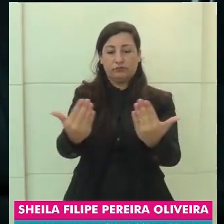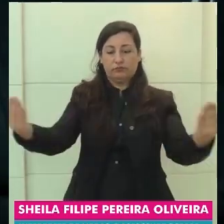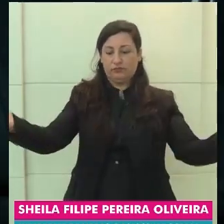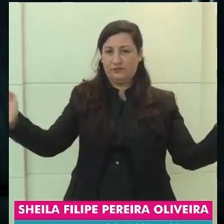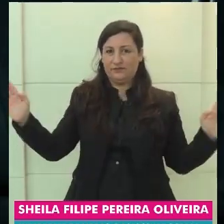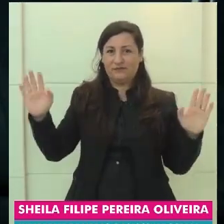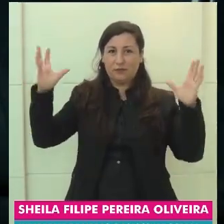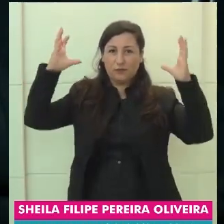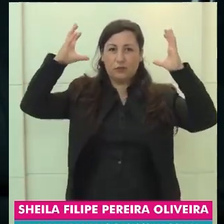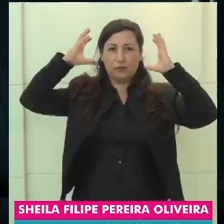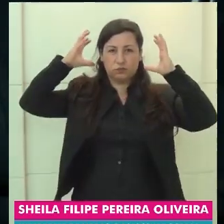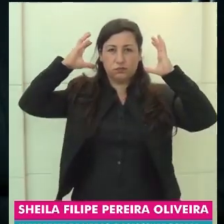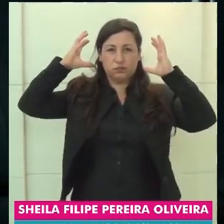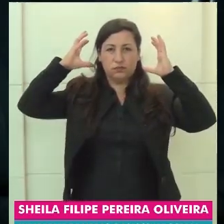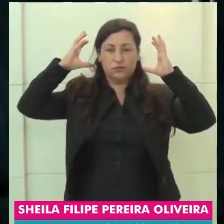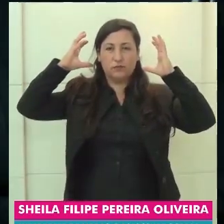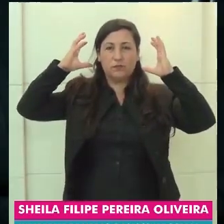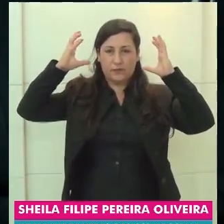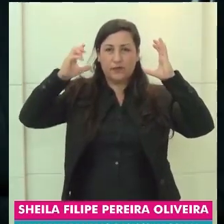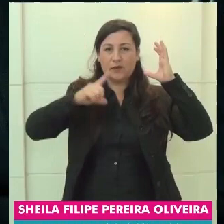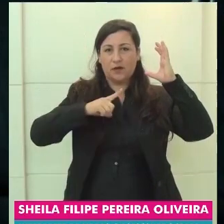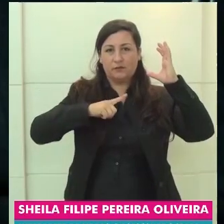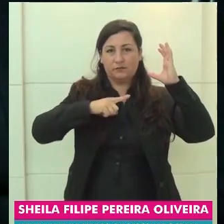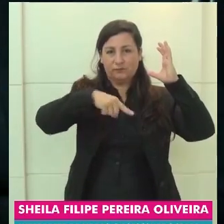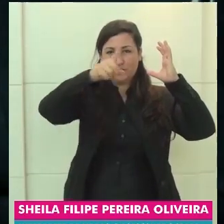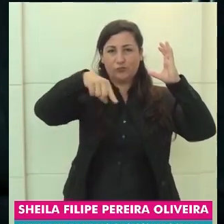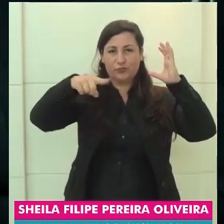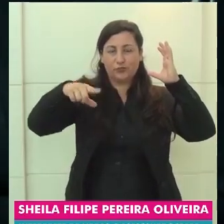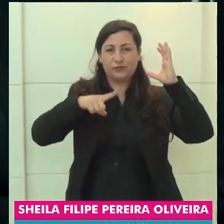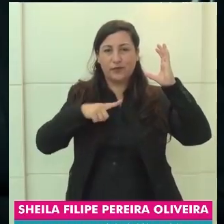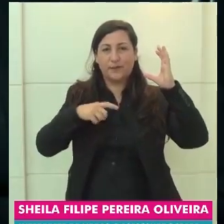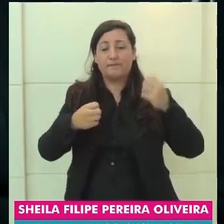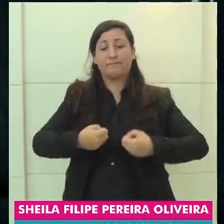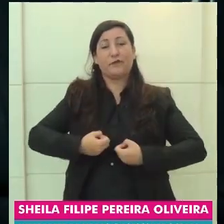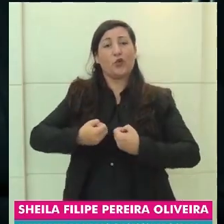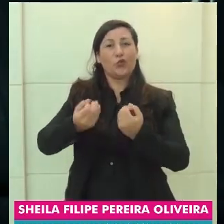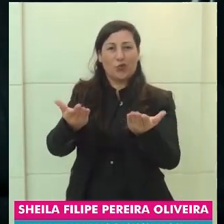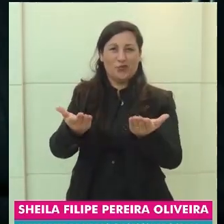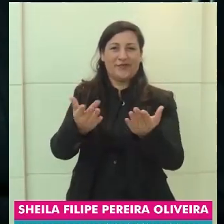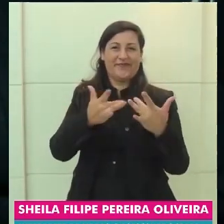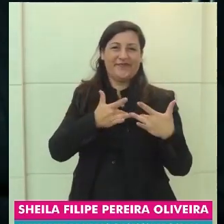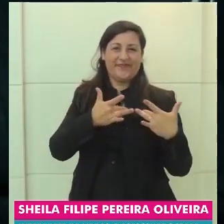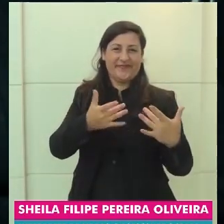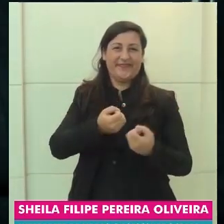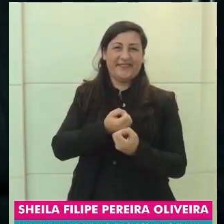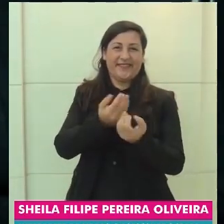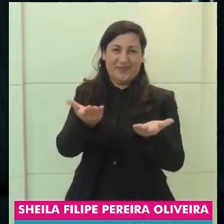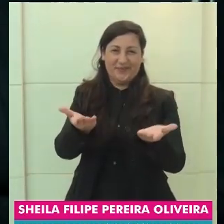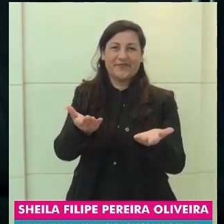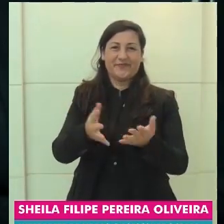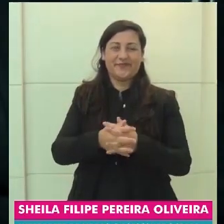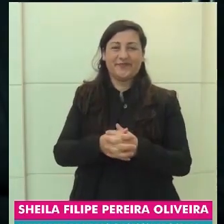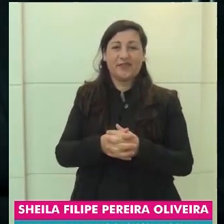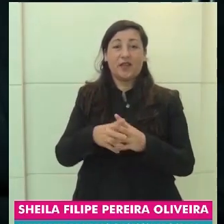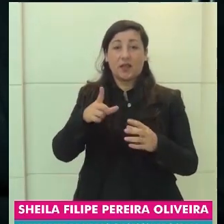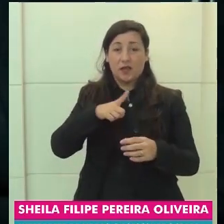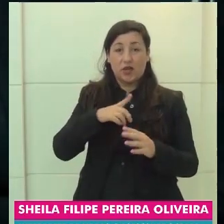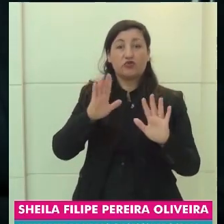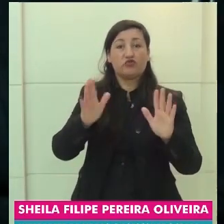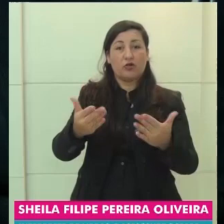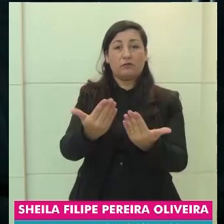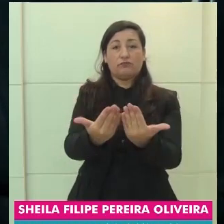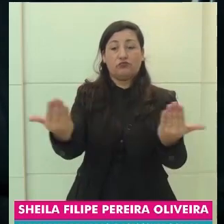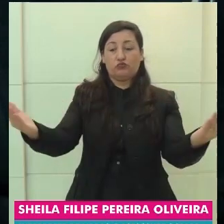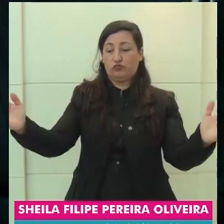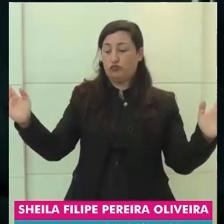bom uso com eles. Porque eles não é o caso. Então, eles doaram para nós. Então, hoje nós temos a